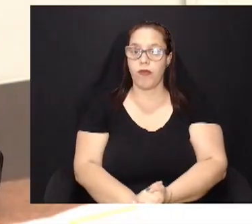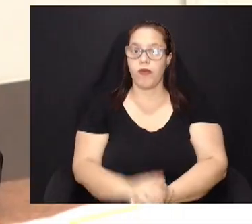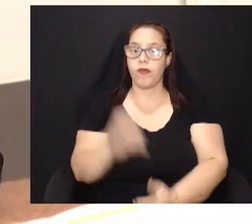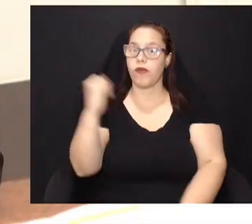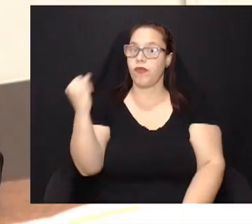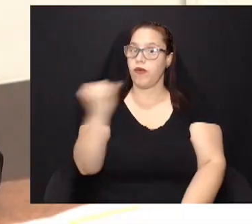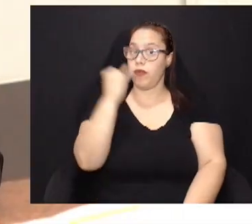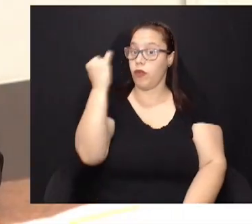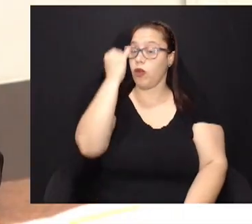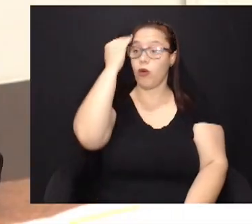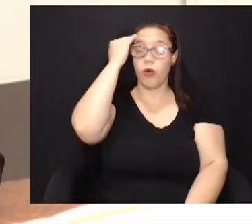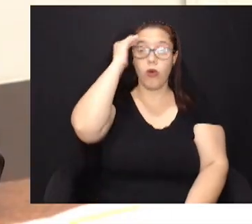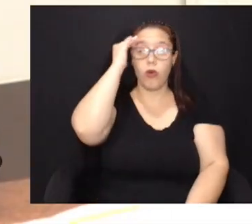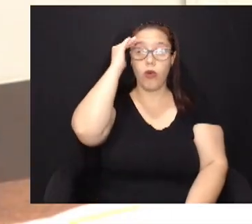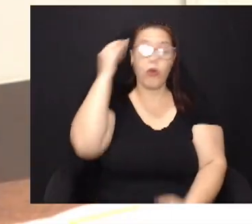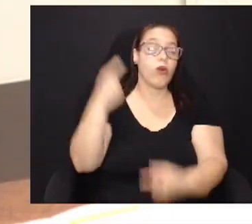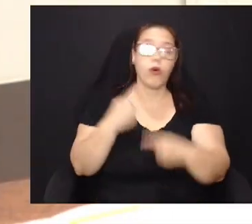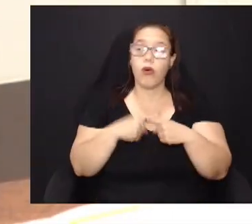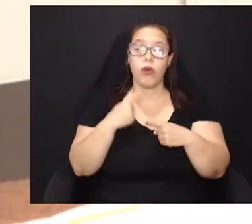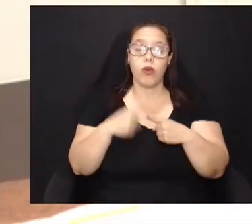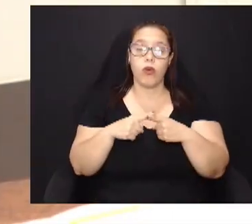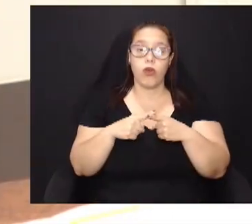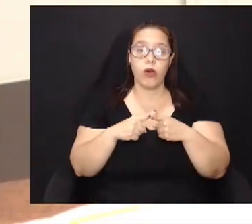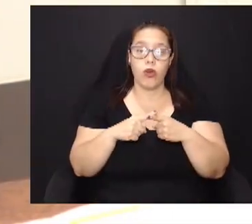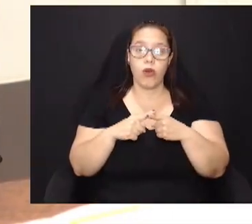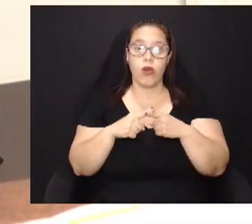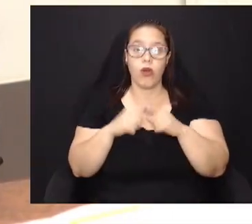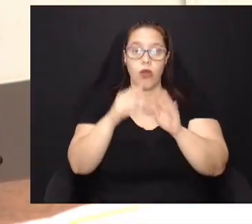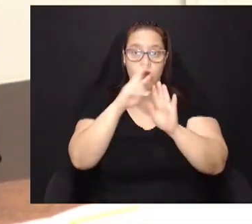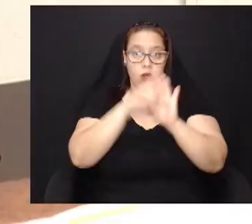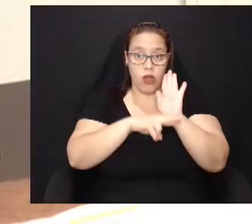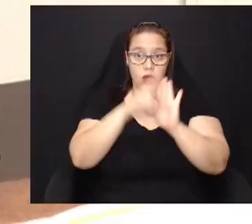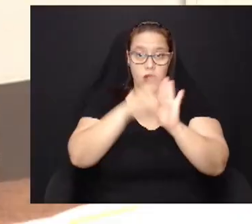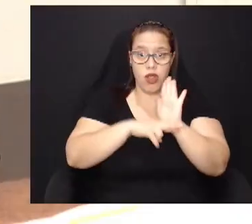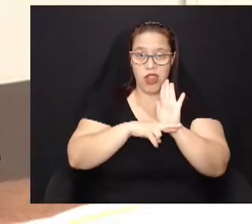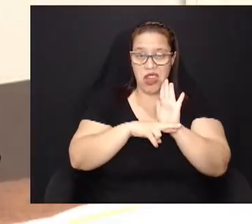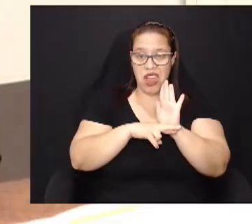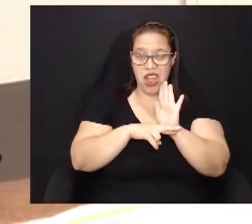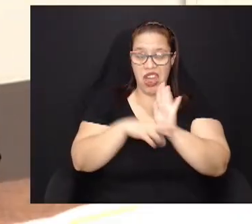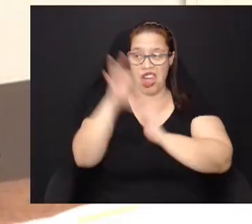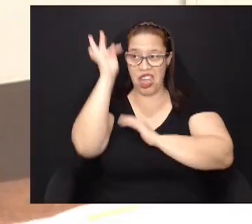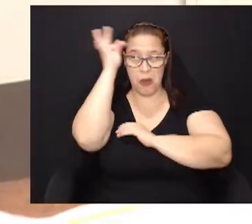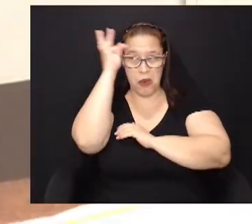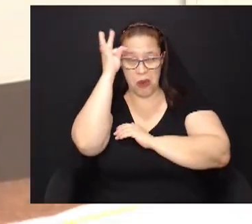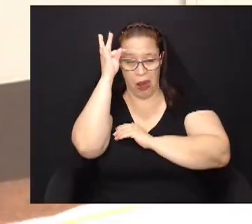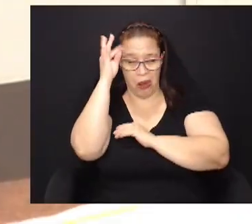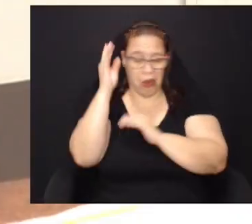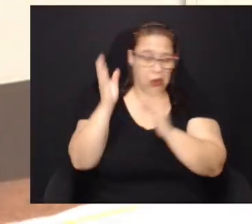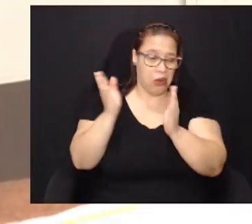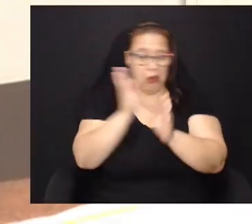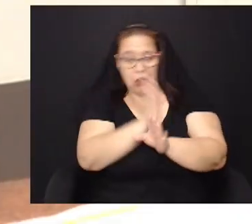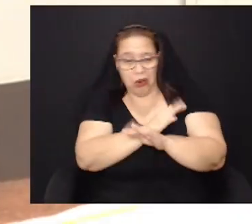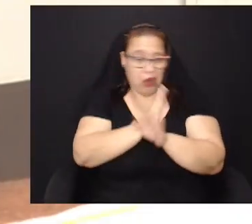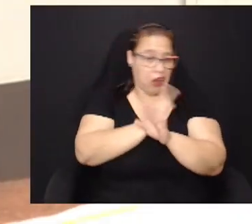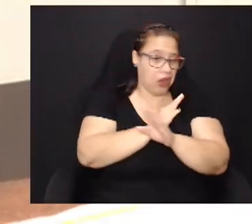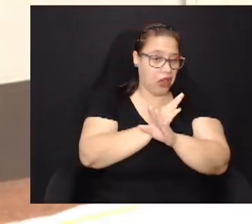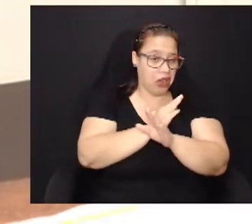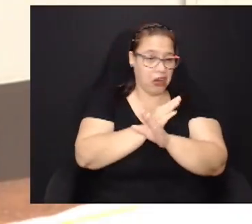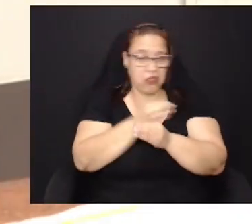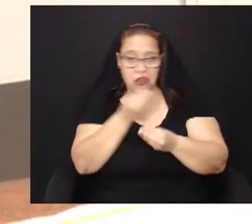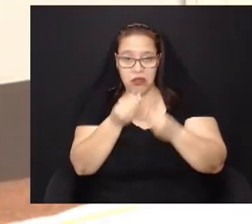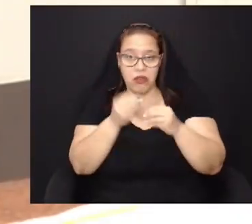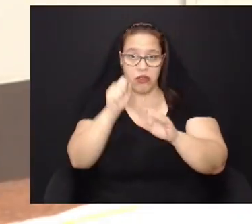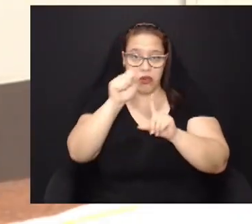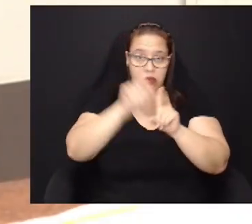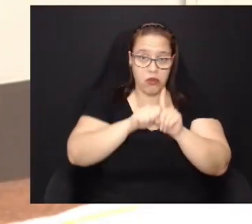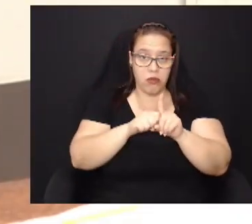gente entender, porque são muitos termos técnicos, né, secretária, e a gente fica meio perdido às vezes, aí também... Mês passado veio um